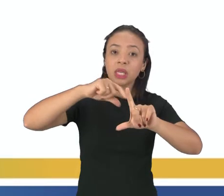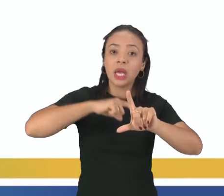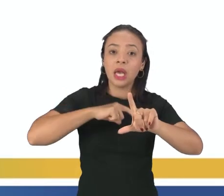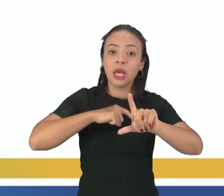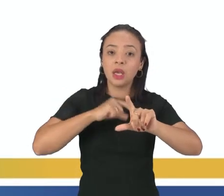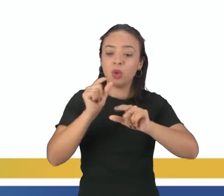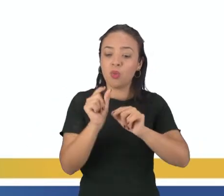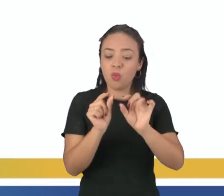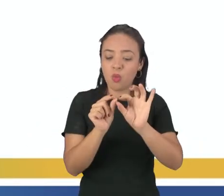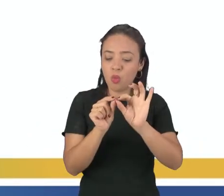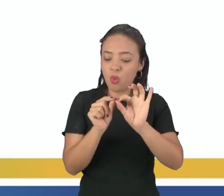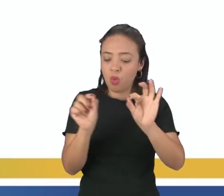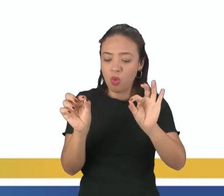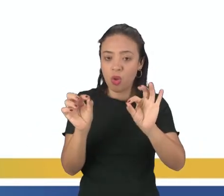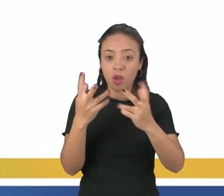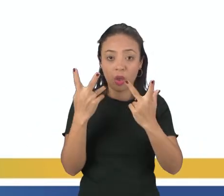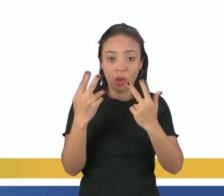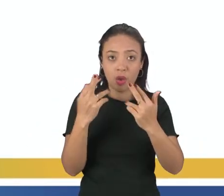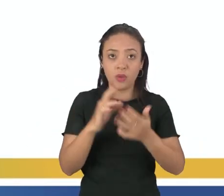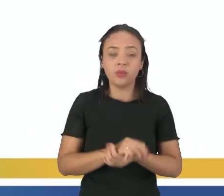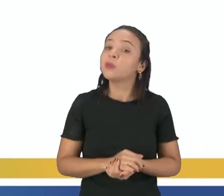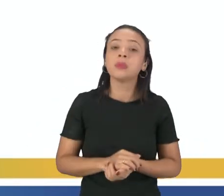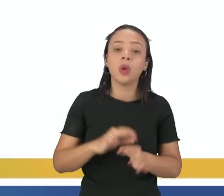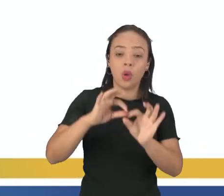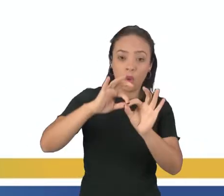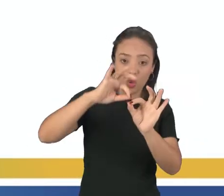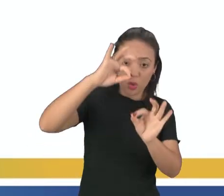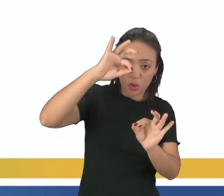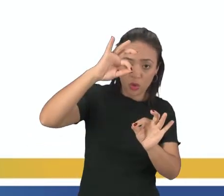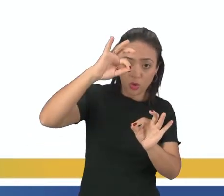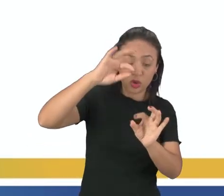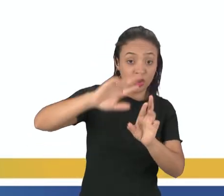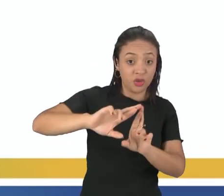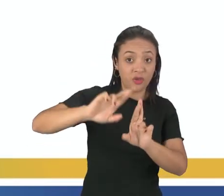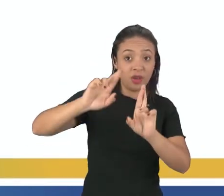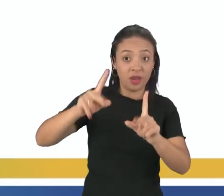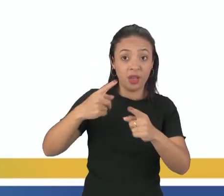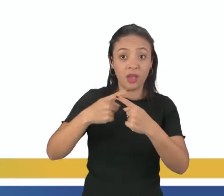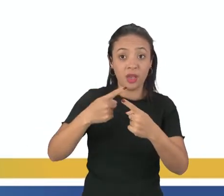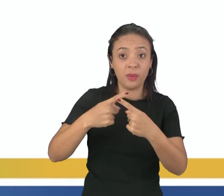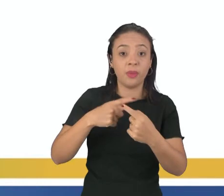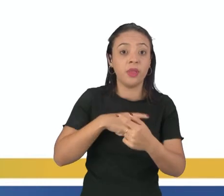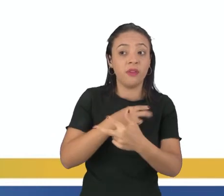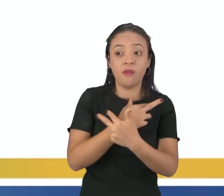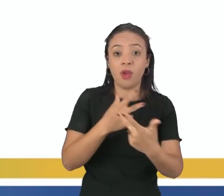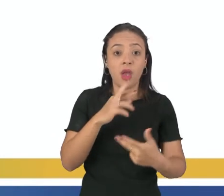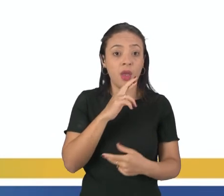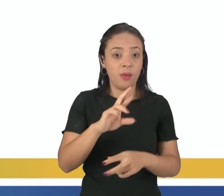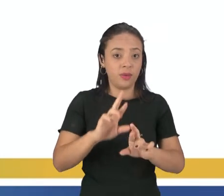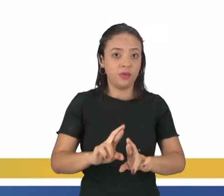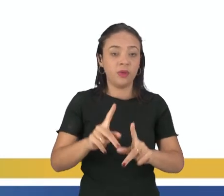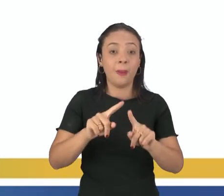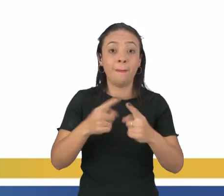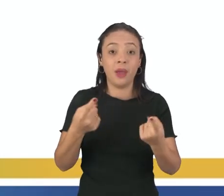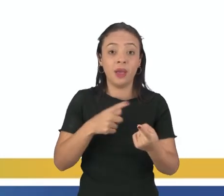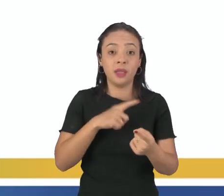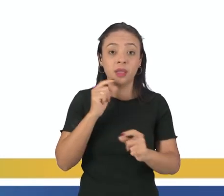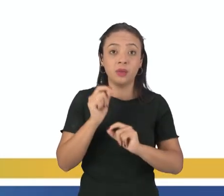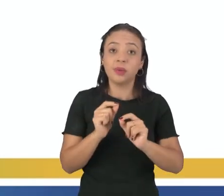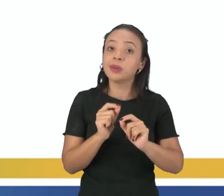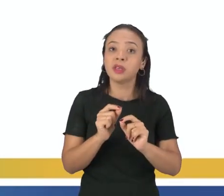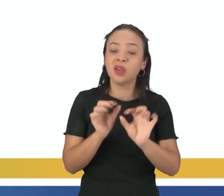largura. Elas não vão ter o mesmo comprimento, o mesmo tamanho, não vão ter, porque as respostas foram diversas. Mas